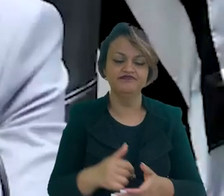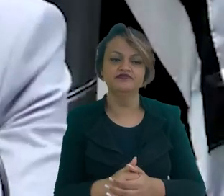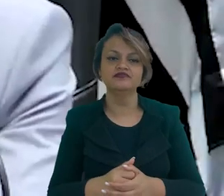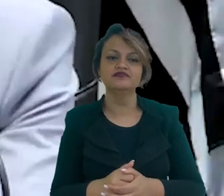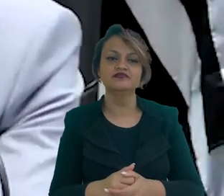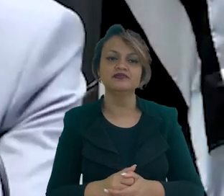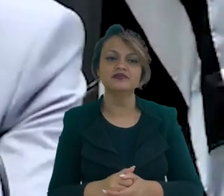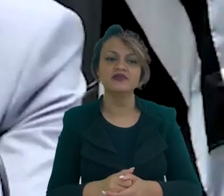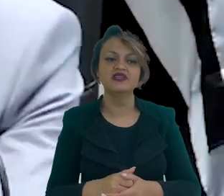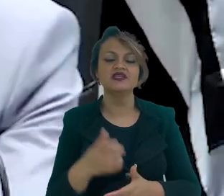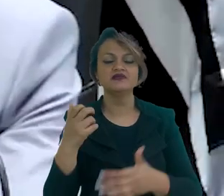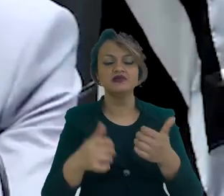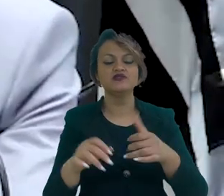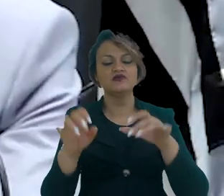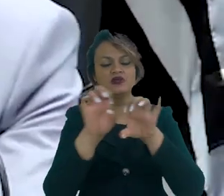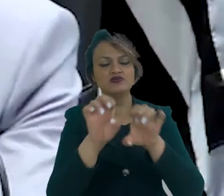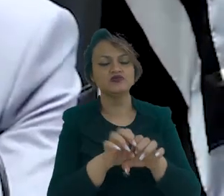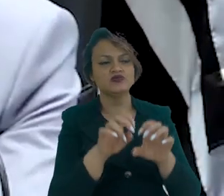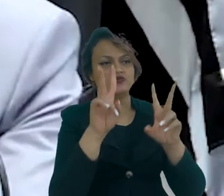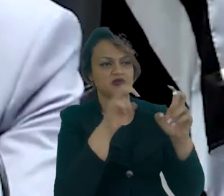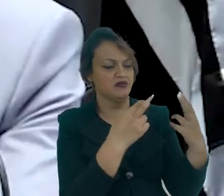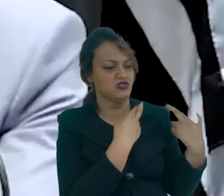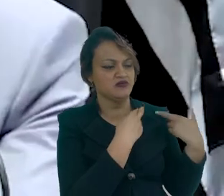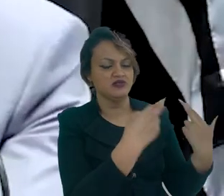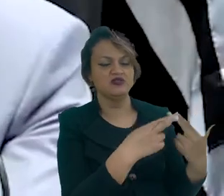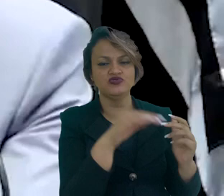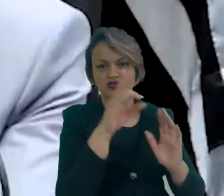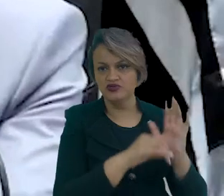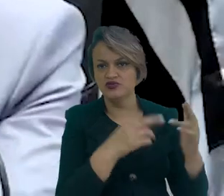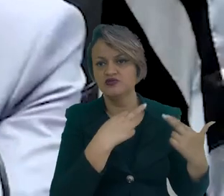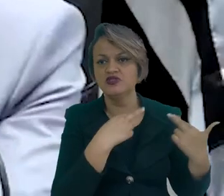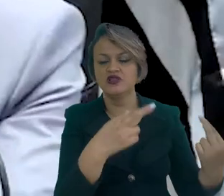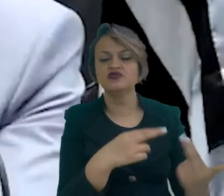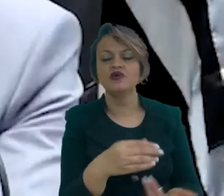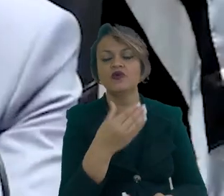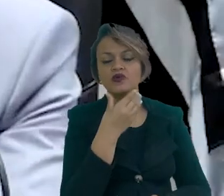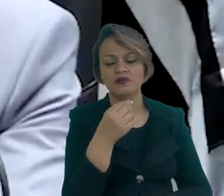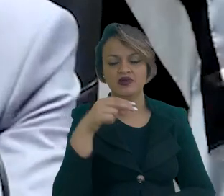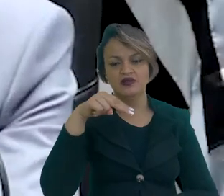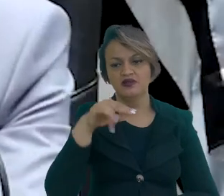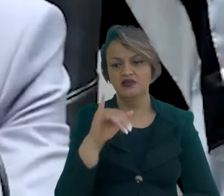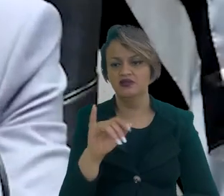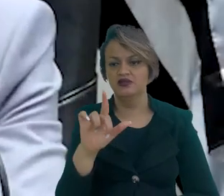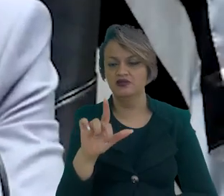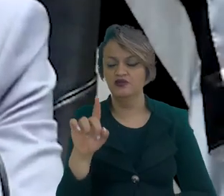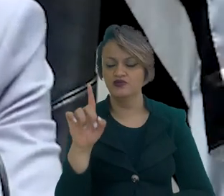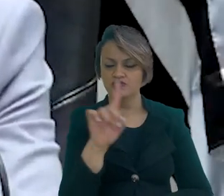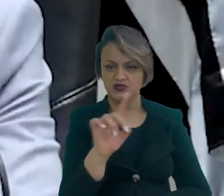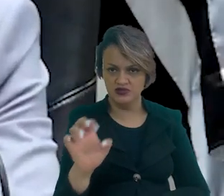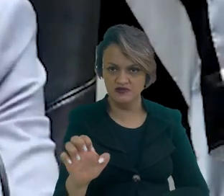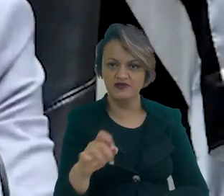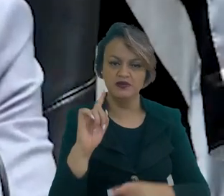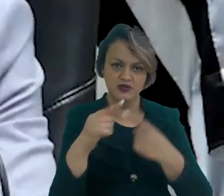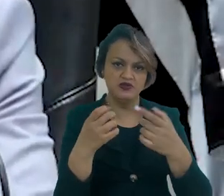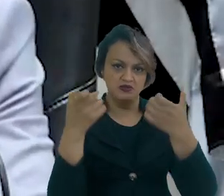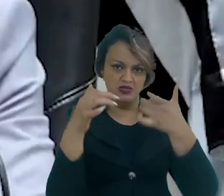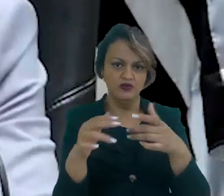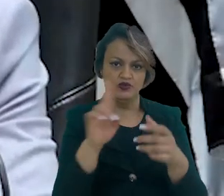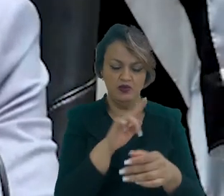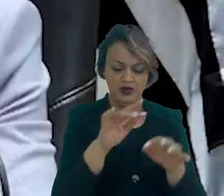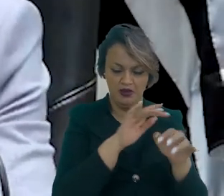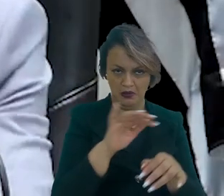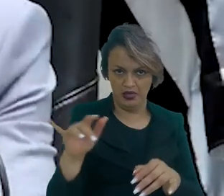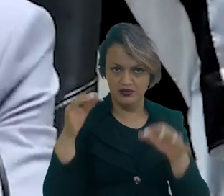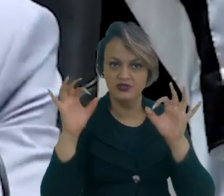para português né de estrutura e as rafiths a estrutura da responsabilidade do direito de responsabilidade quando ele é